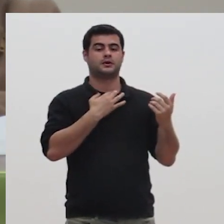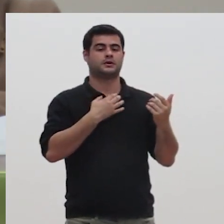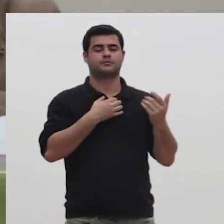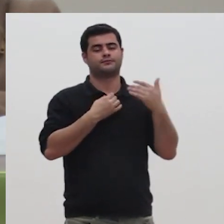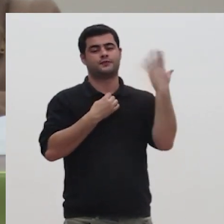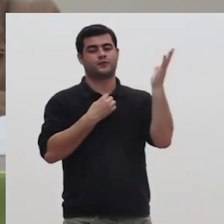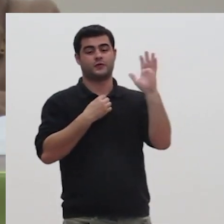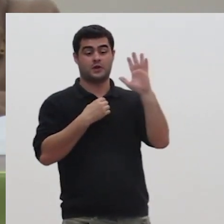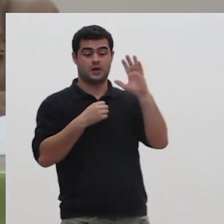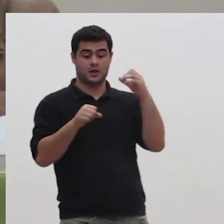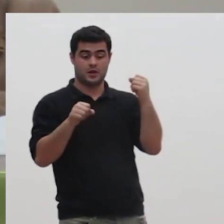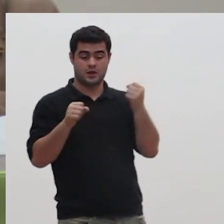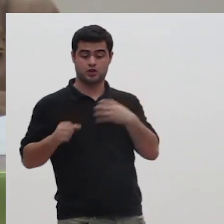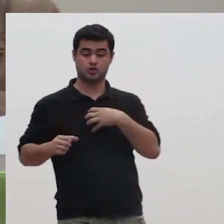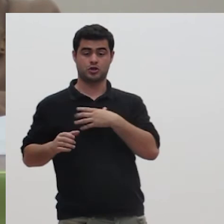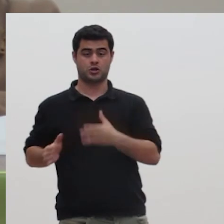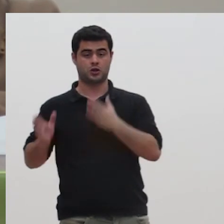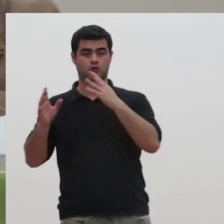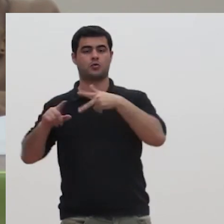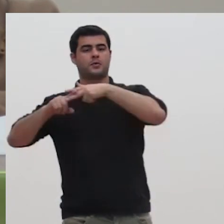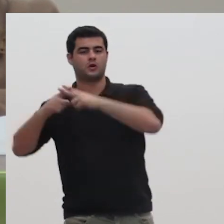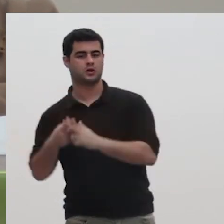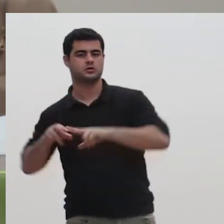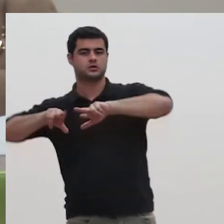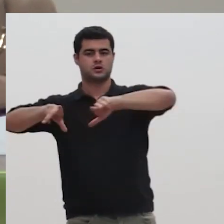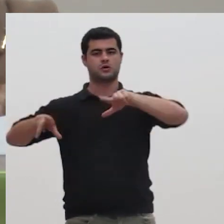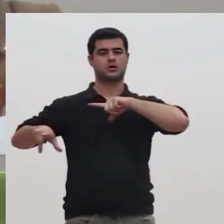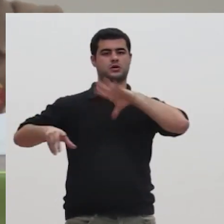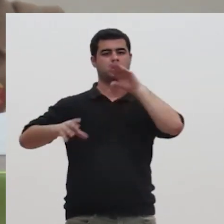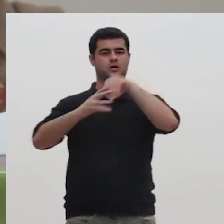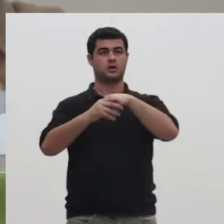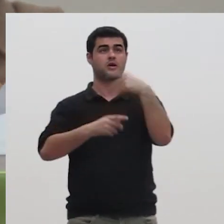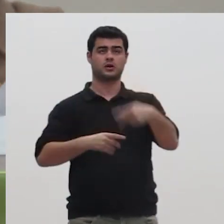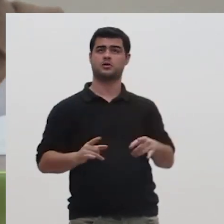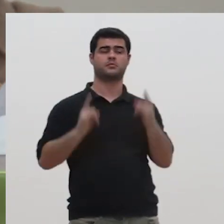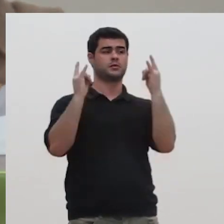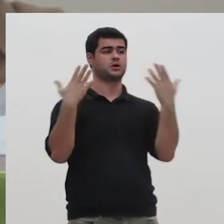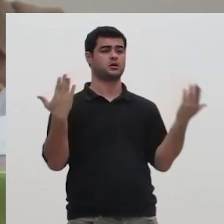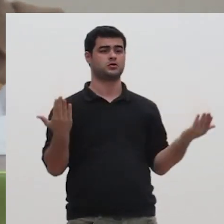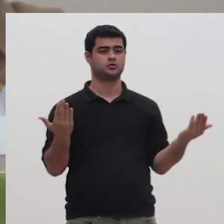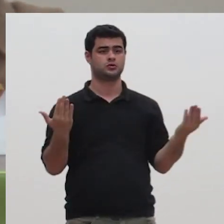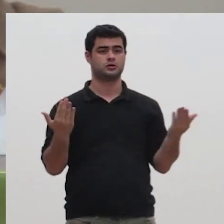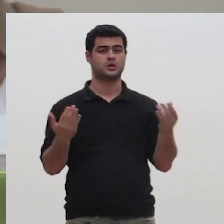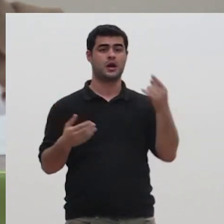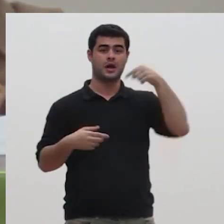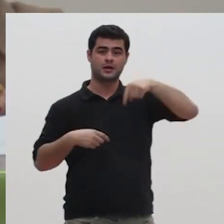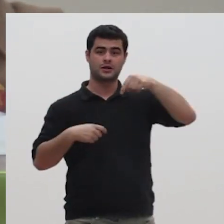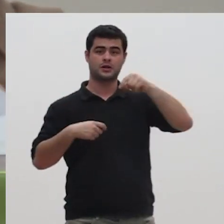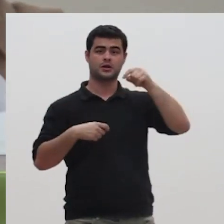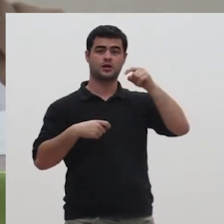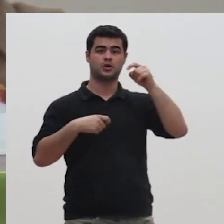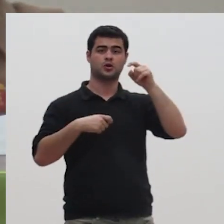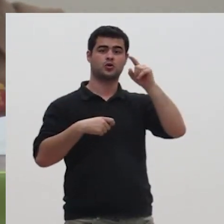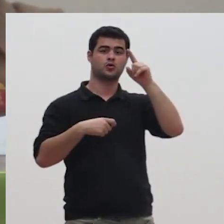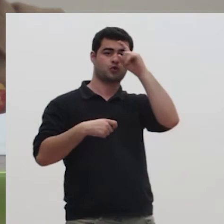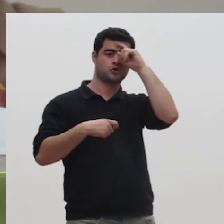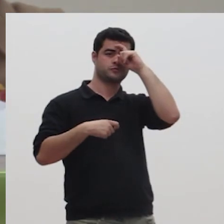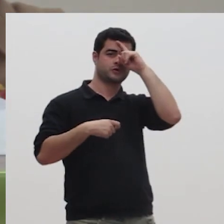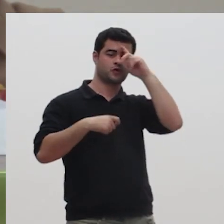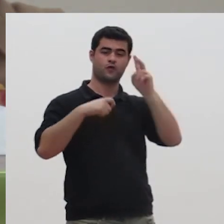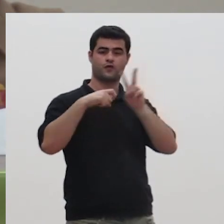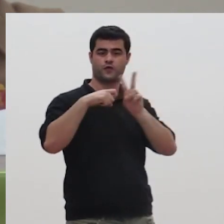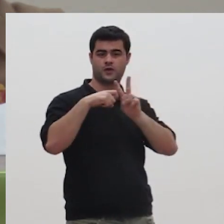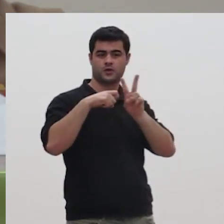enfim, da infraestrutura, né, da manutenção que existem aqui nos nossos prédios, né? Aqui no Hospital Veterinário, quando eu fui lá